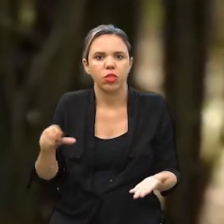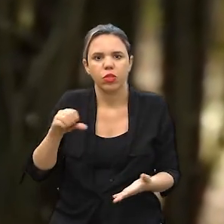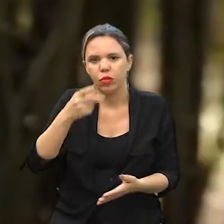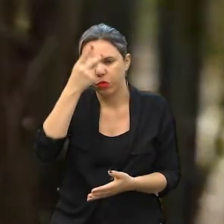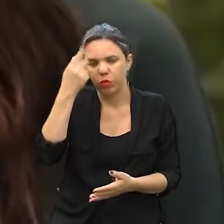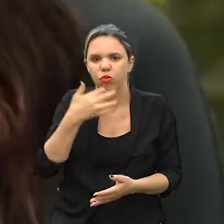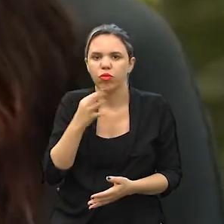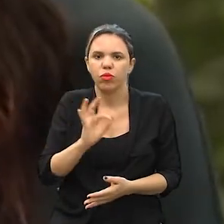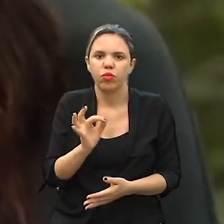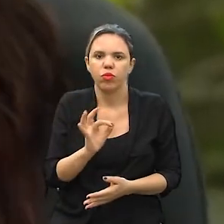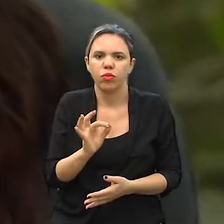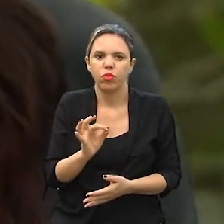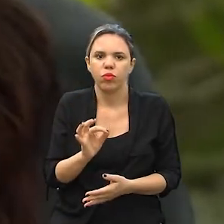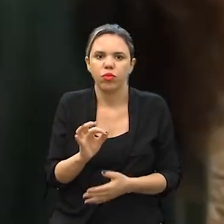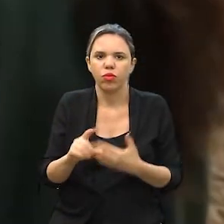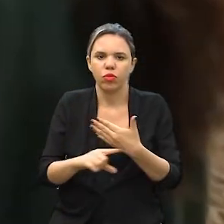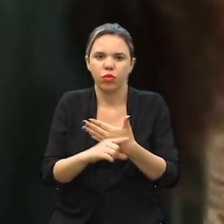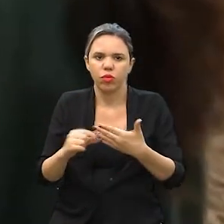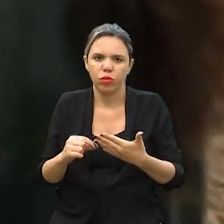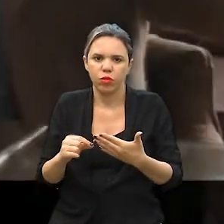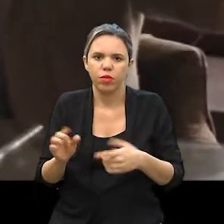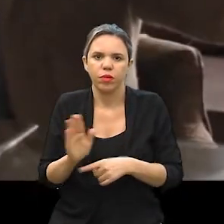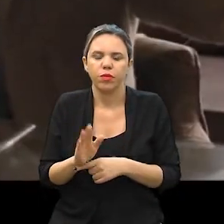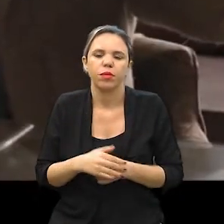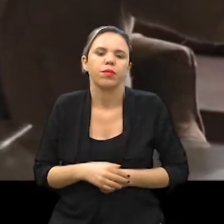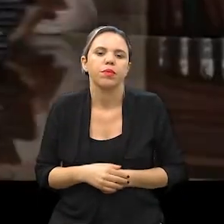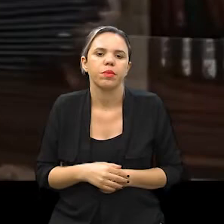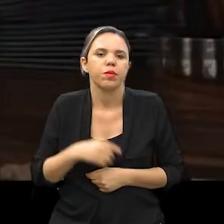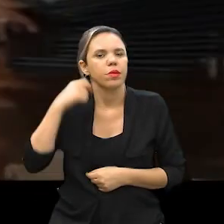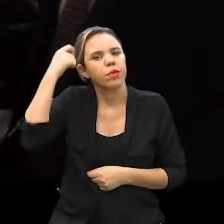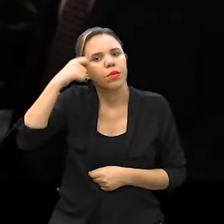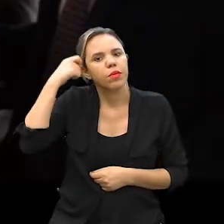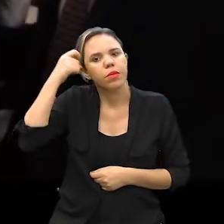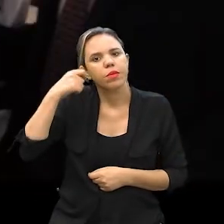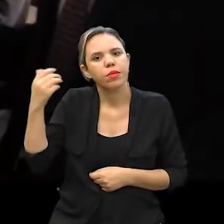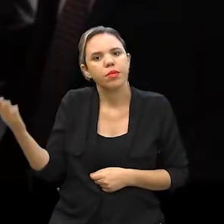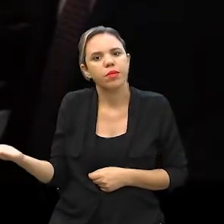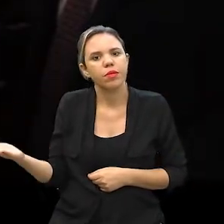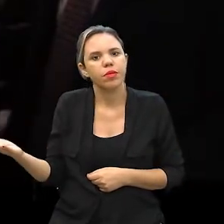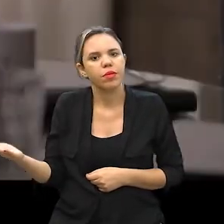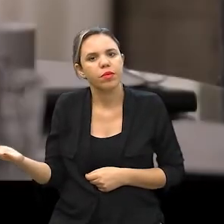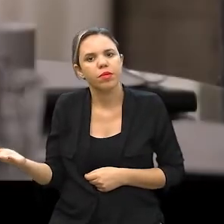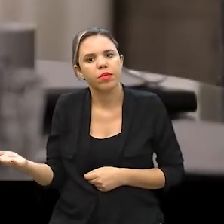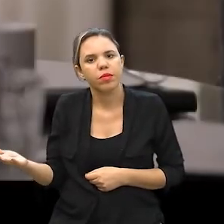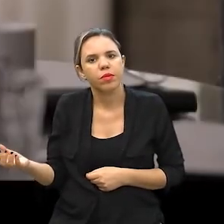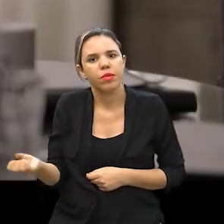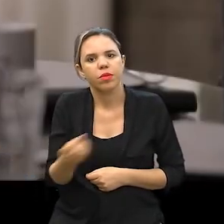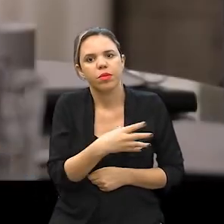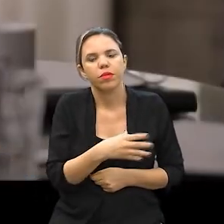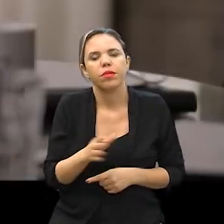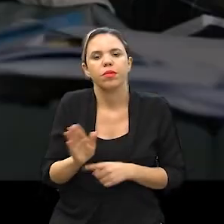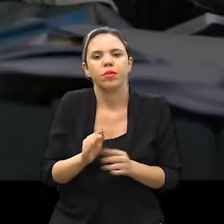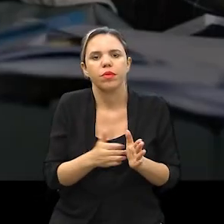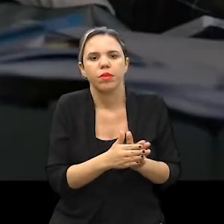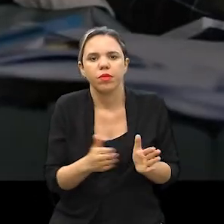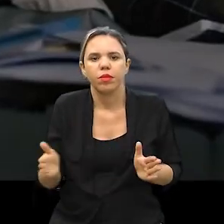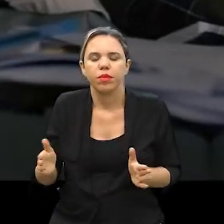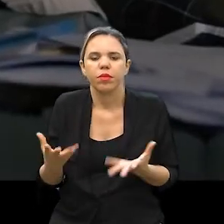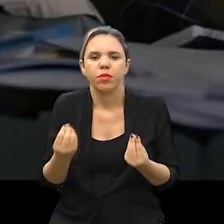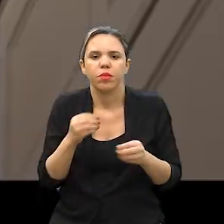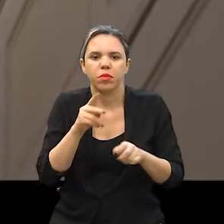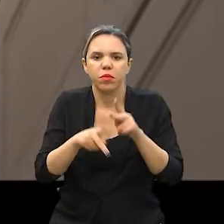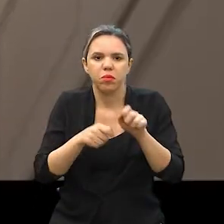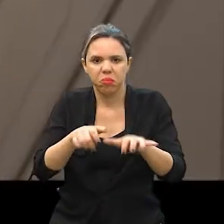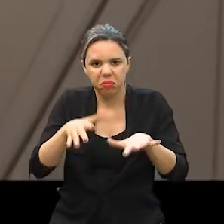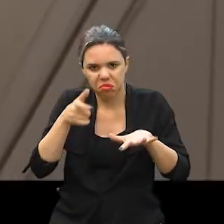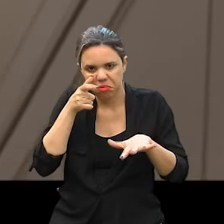Desconhecidos estreia na Amazon Prime Video. A atriz Sandra Oh estrela uma nova série que promete arrastar